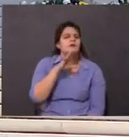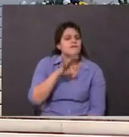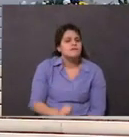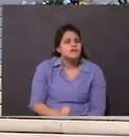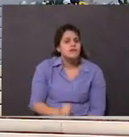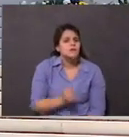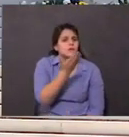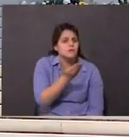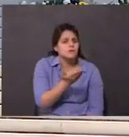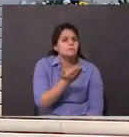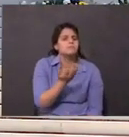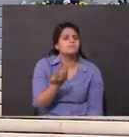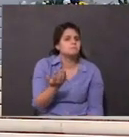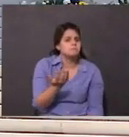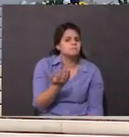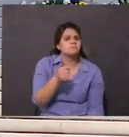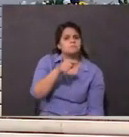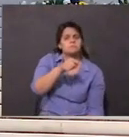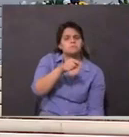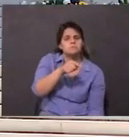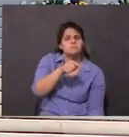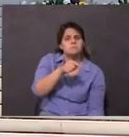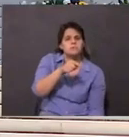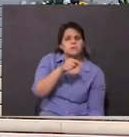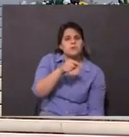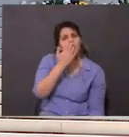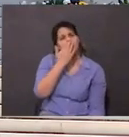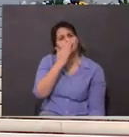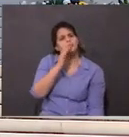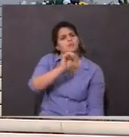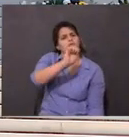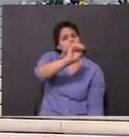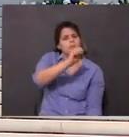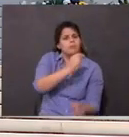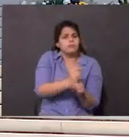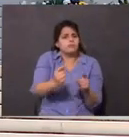Filho, por que procedeste assim conosco?